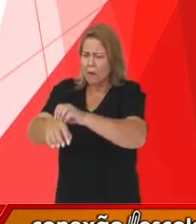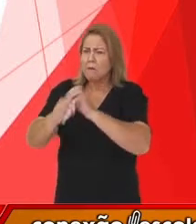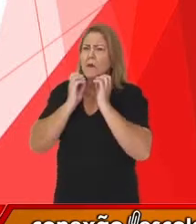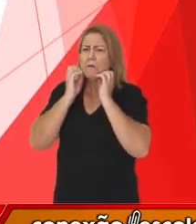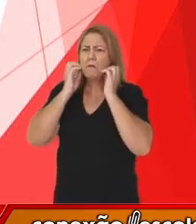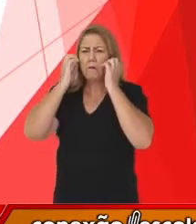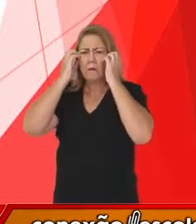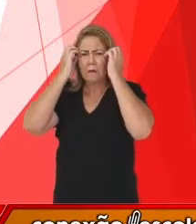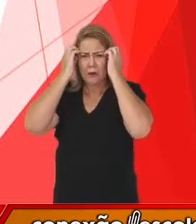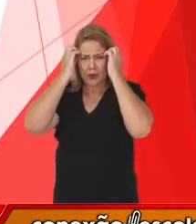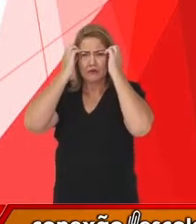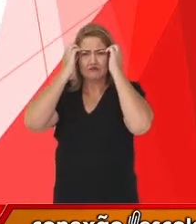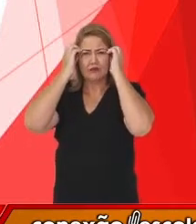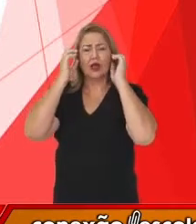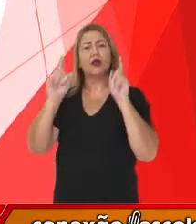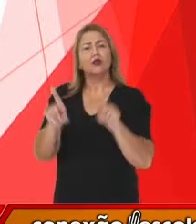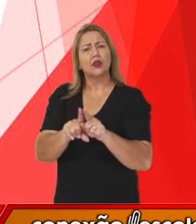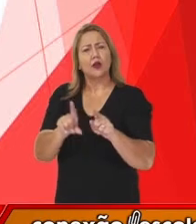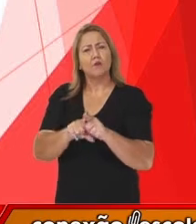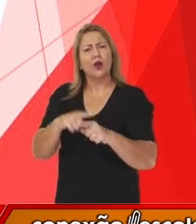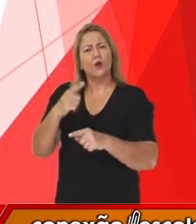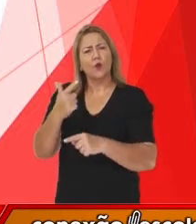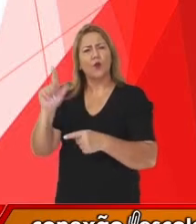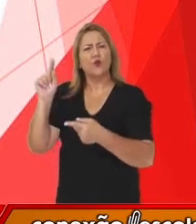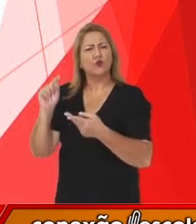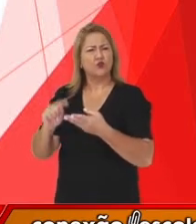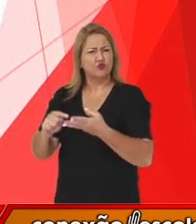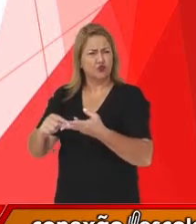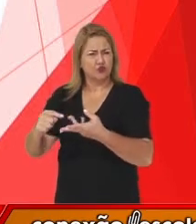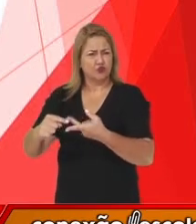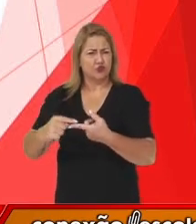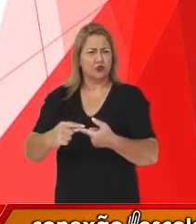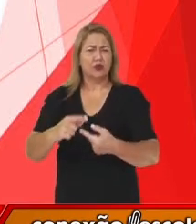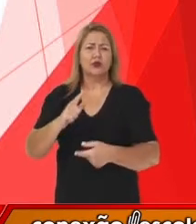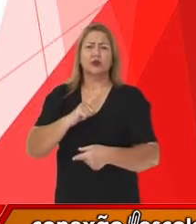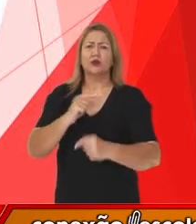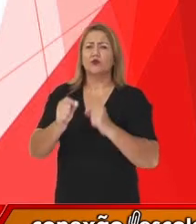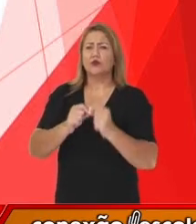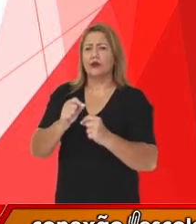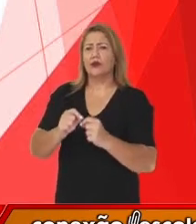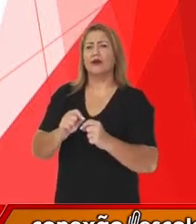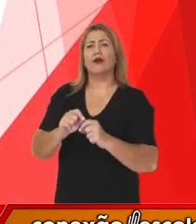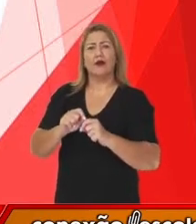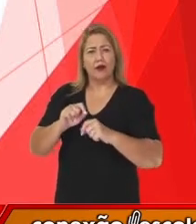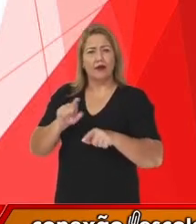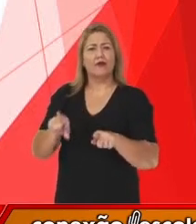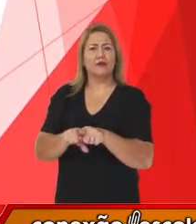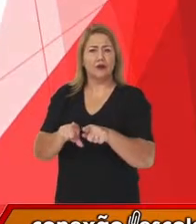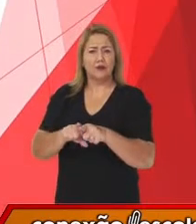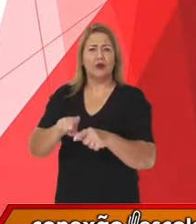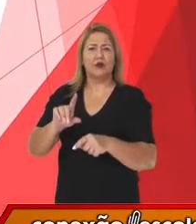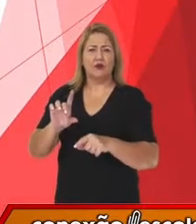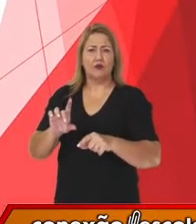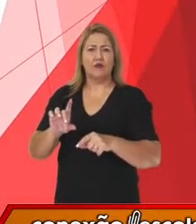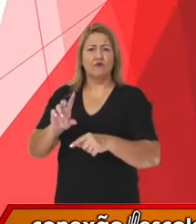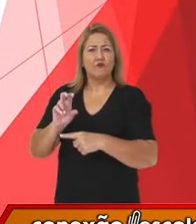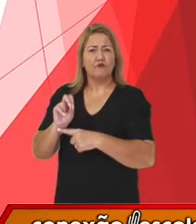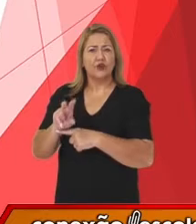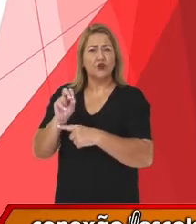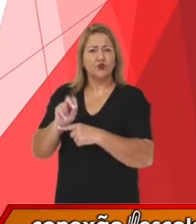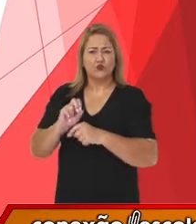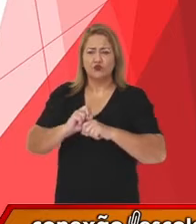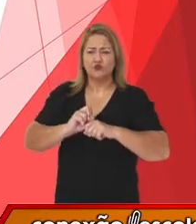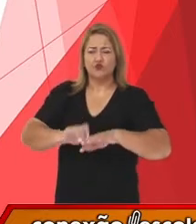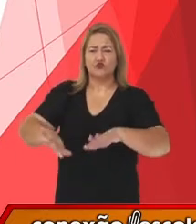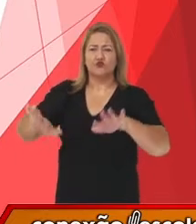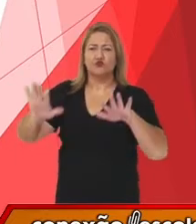e manifestações de outras formas também. Ela é causada por um vírus e teve grande importância em saúde pública entre